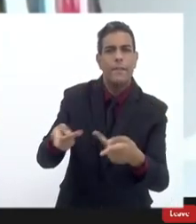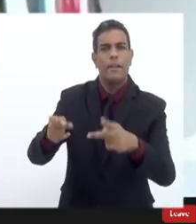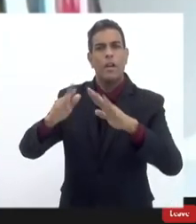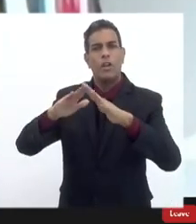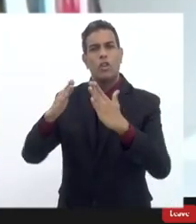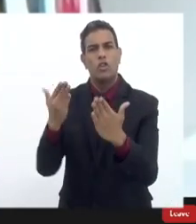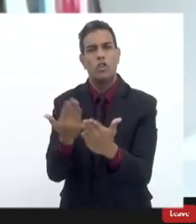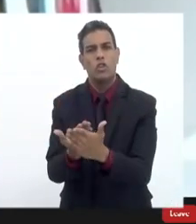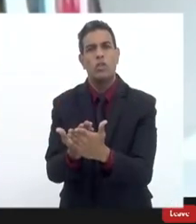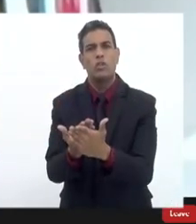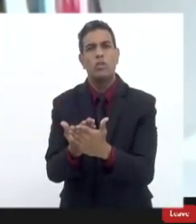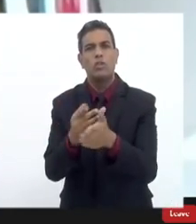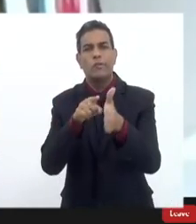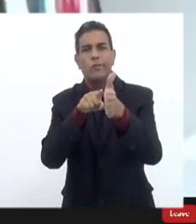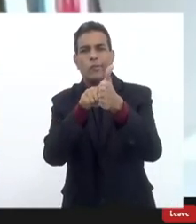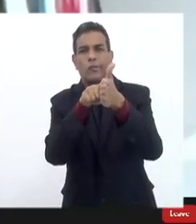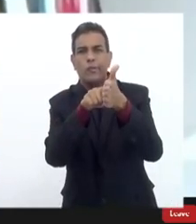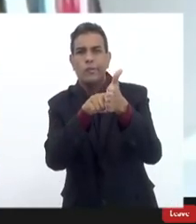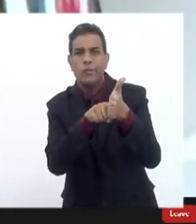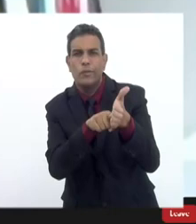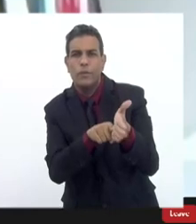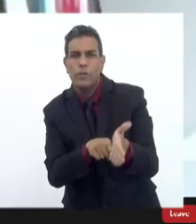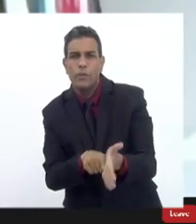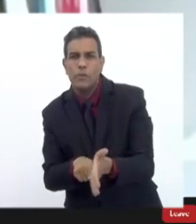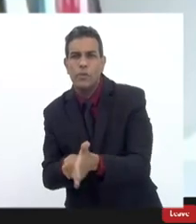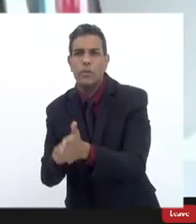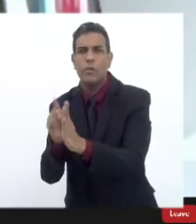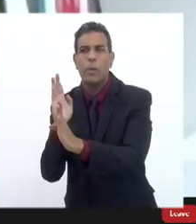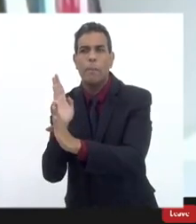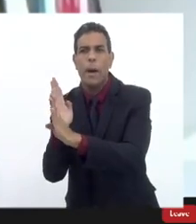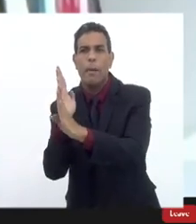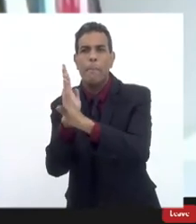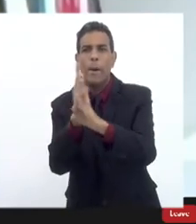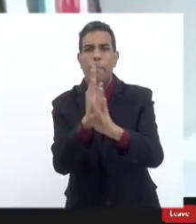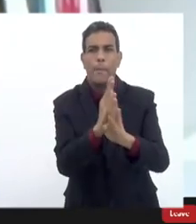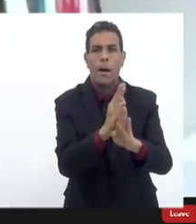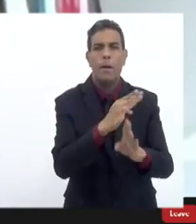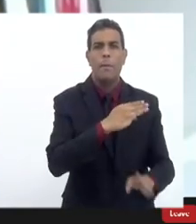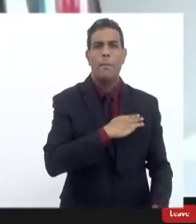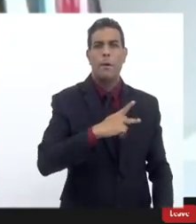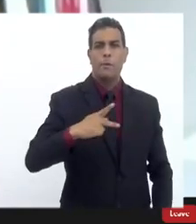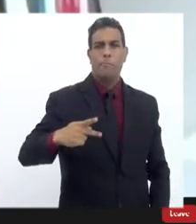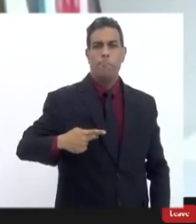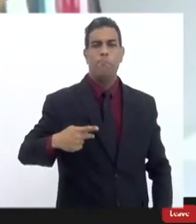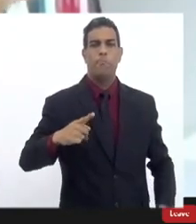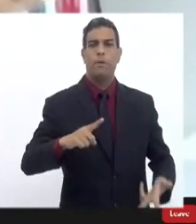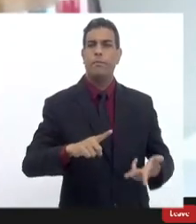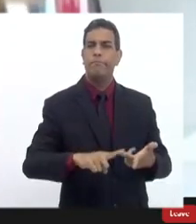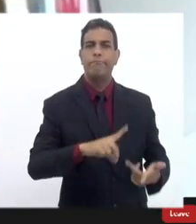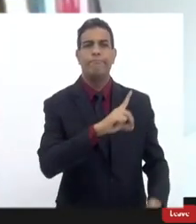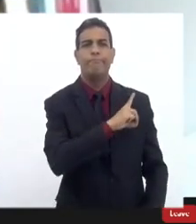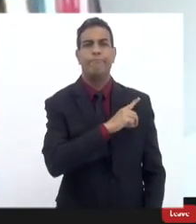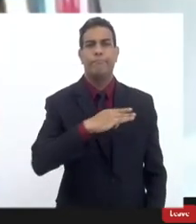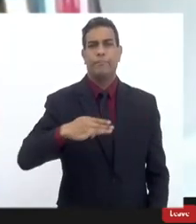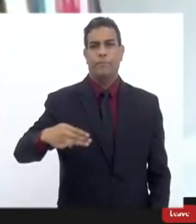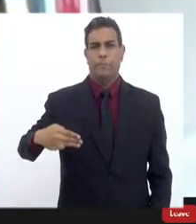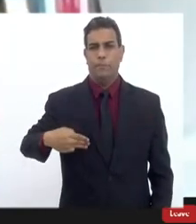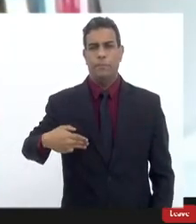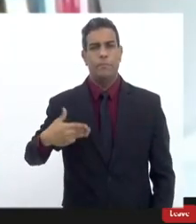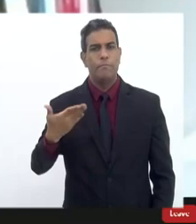fez um diagnóstico, oferece esse diagnóstico, o Ministério Público, a Defensoria Pública, os